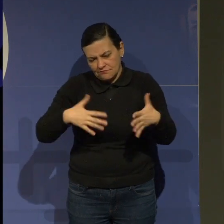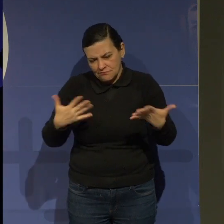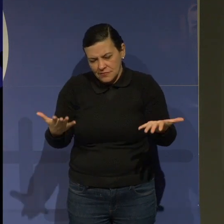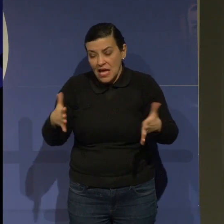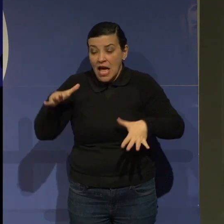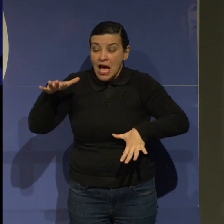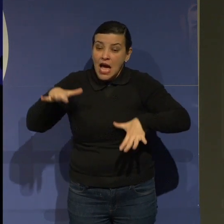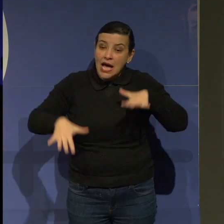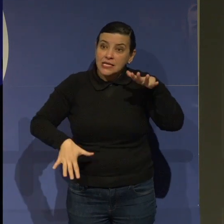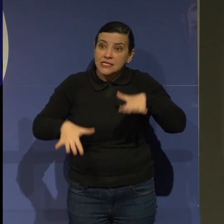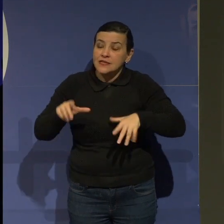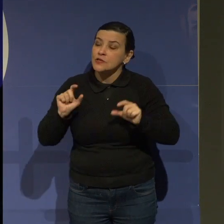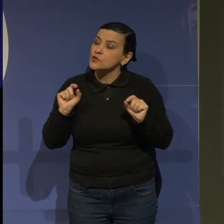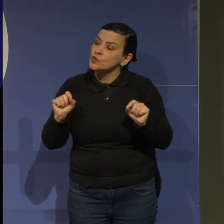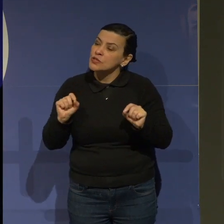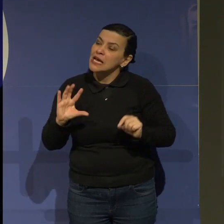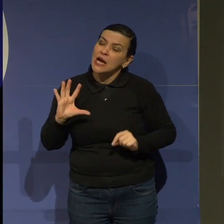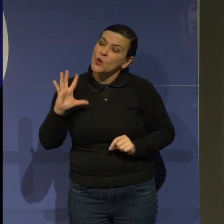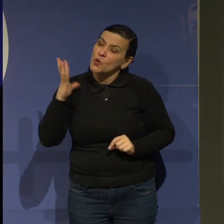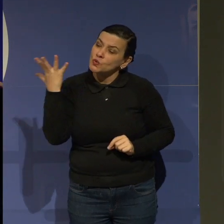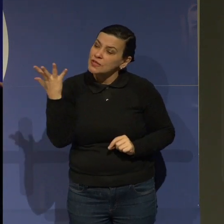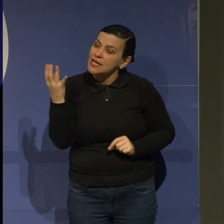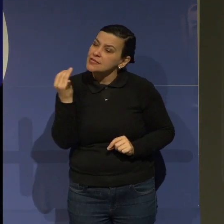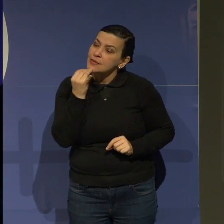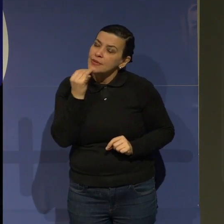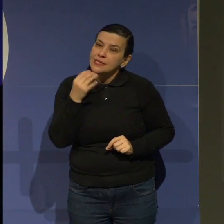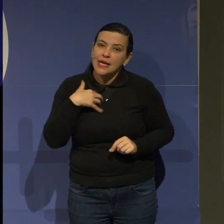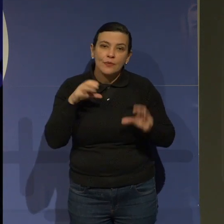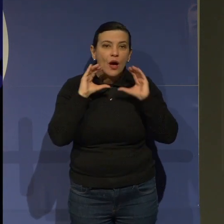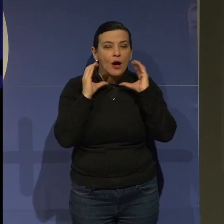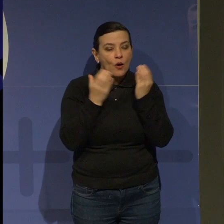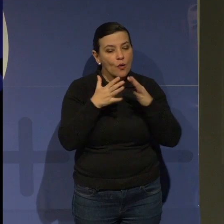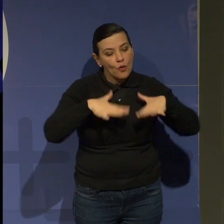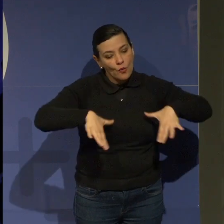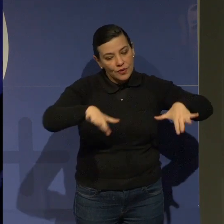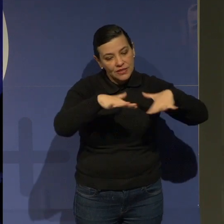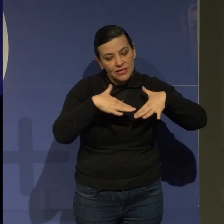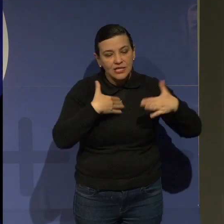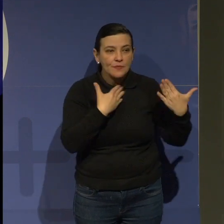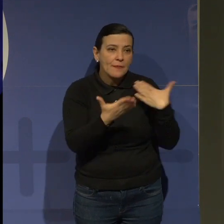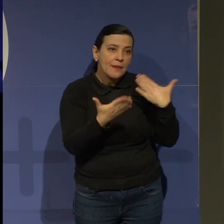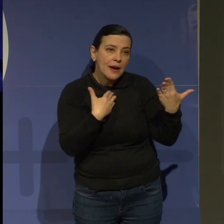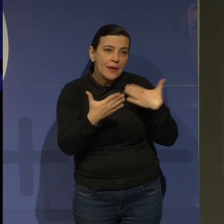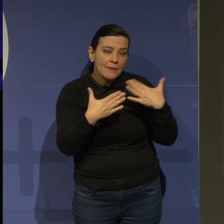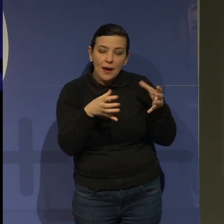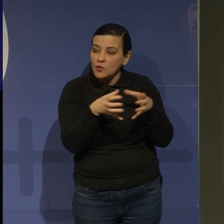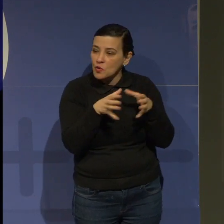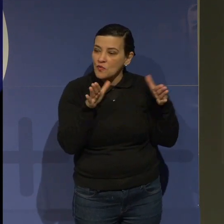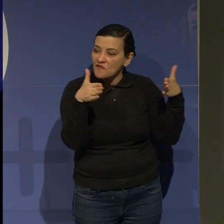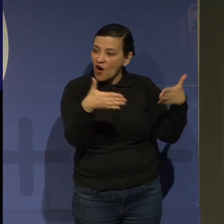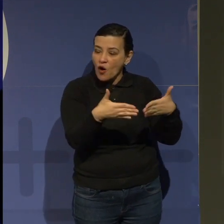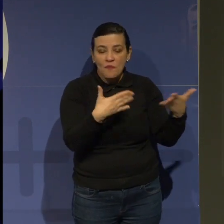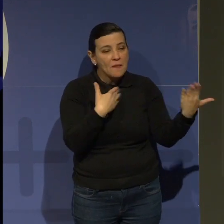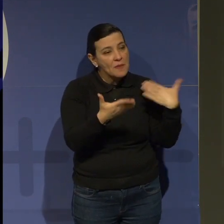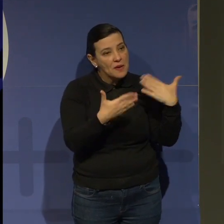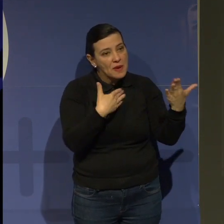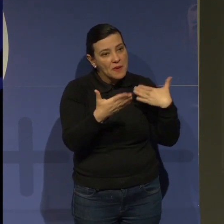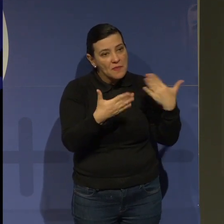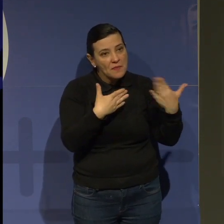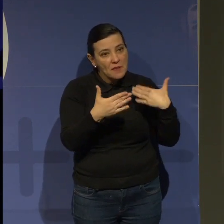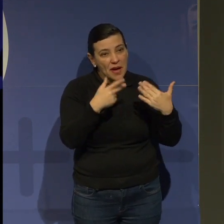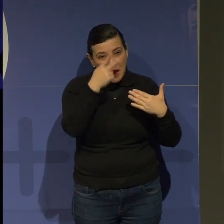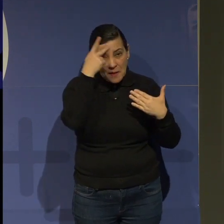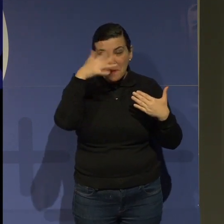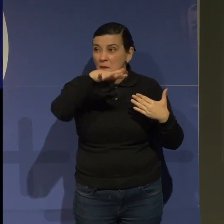vezes, a gente acaba ficando na nossa comunidade, falando entre a gente, e deixamos quem está por fora